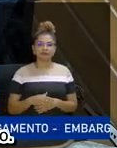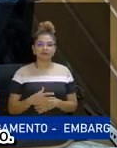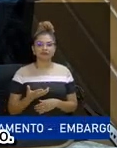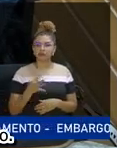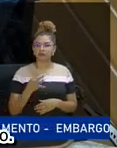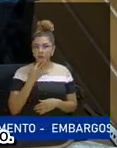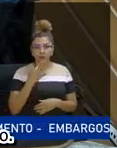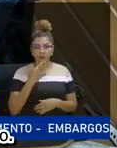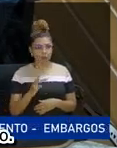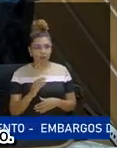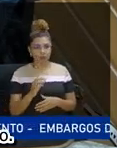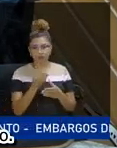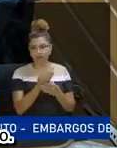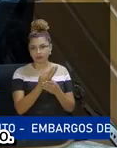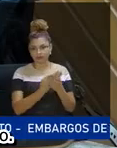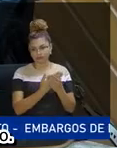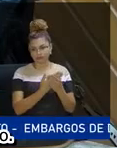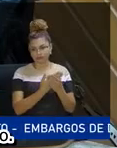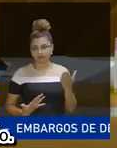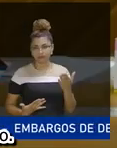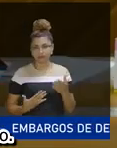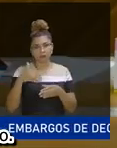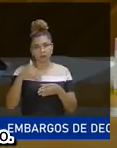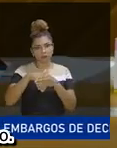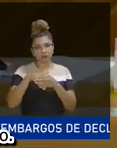dos embargos, é assim como voto.